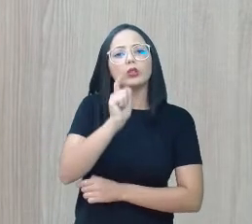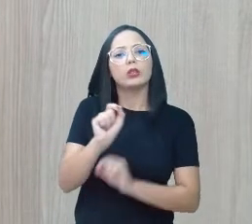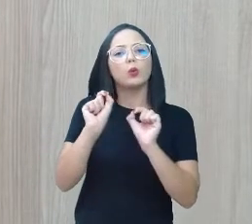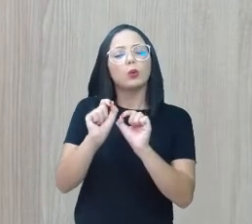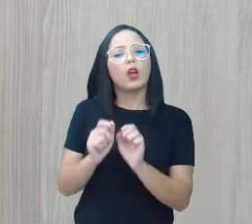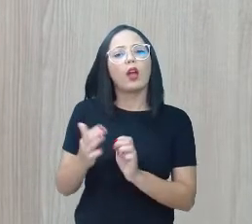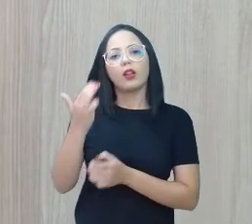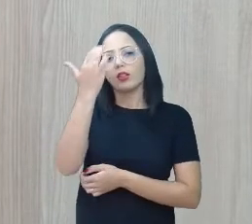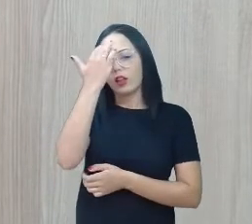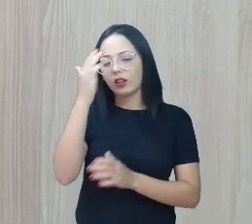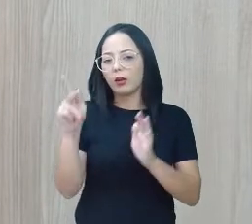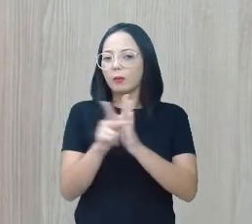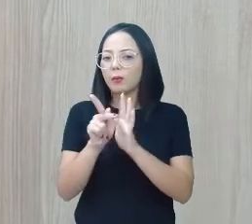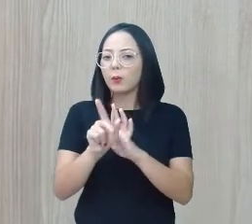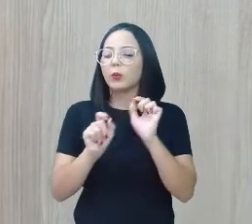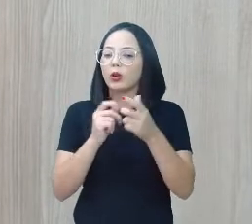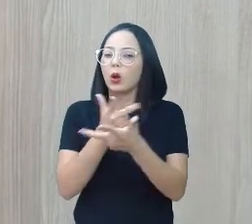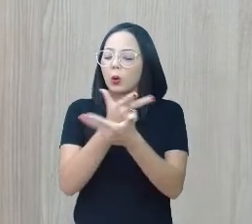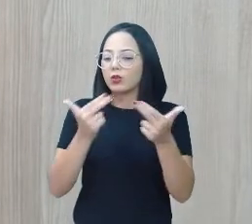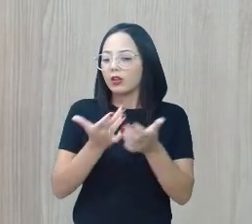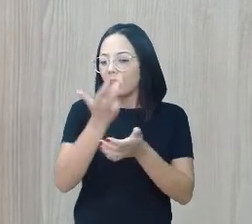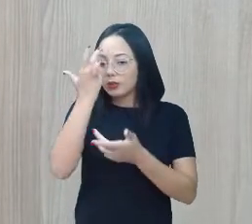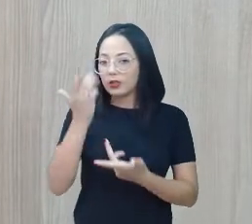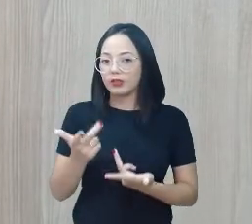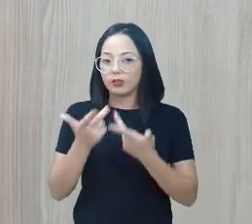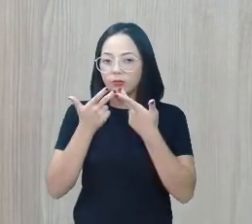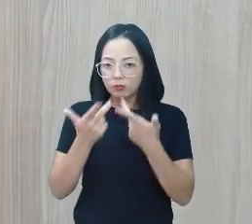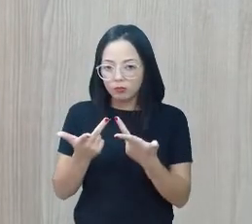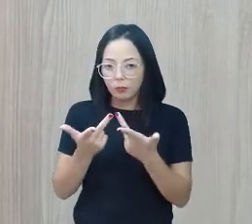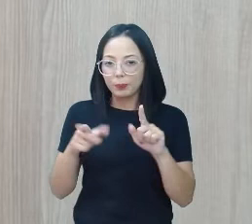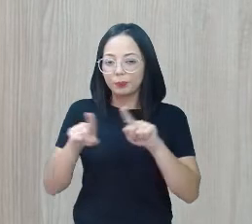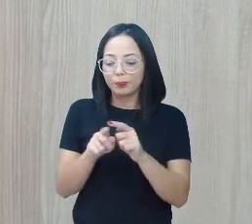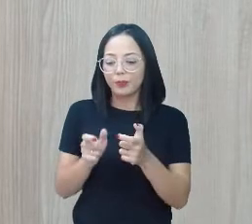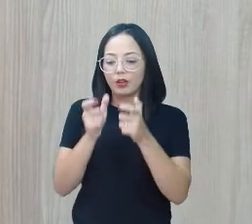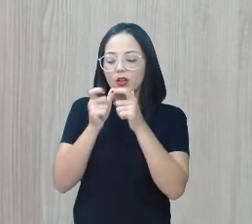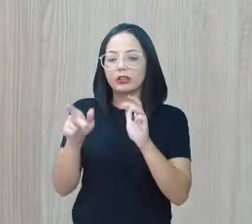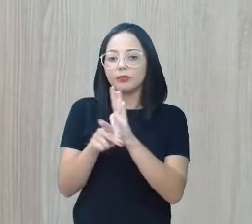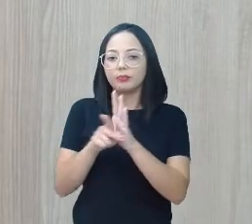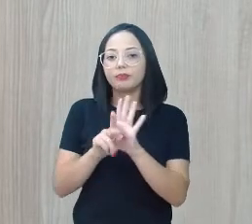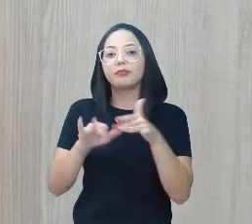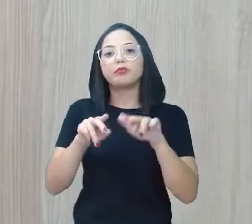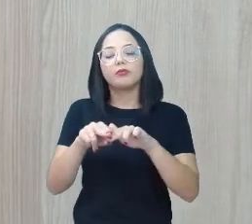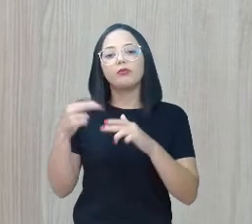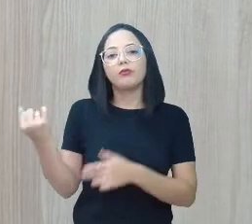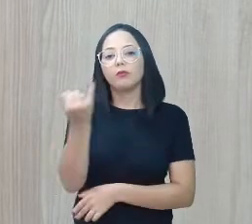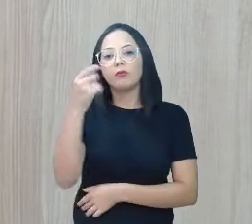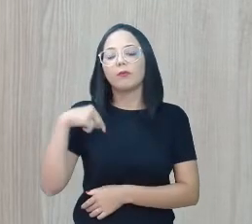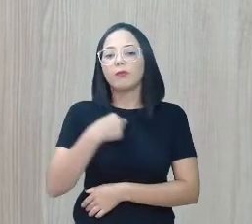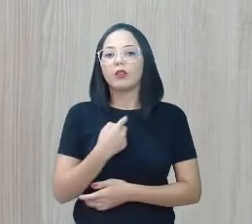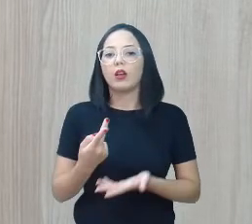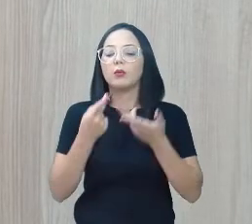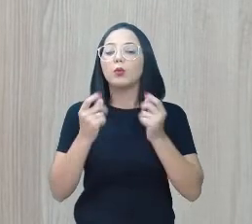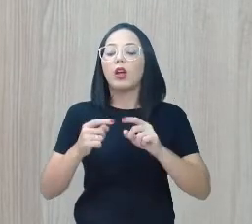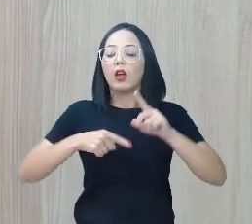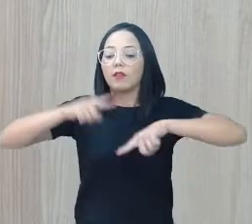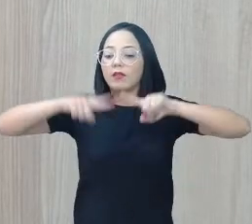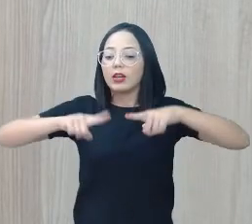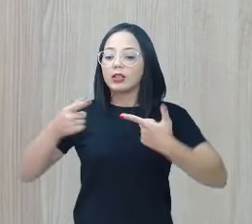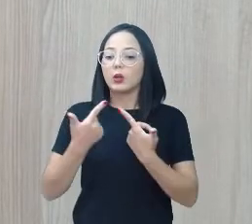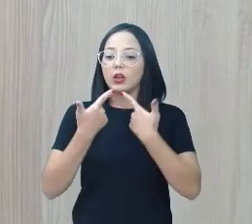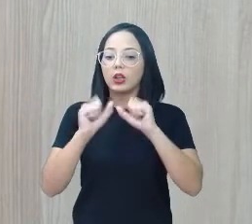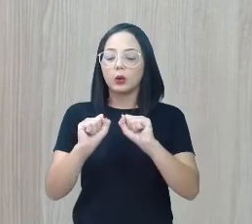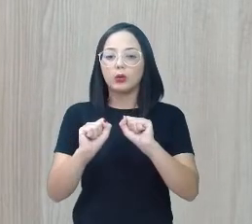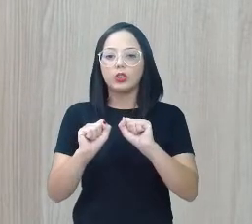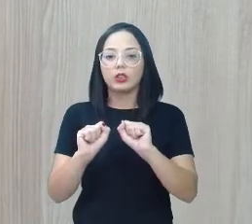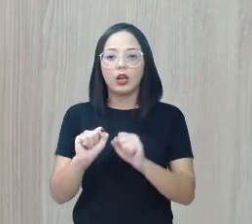aproximação, entender ao que a pessoa está se referindo, ao qual é o interesse dela. Então, é importante destacar que a variação linguística, ela